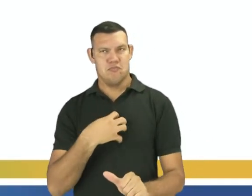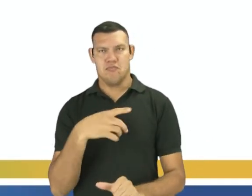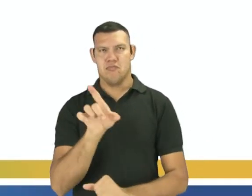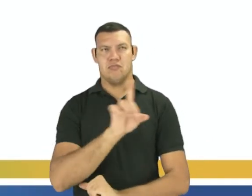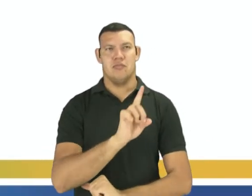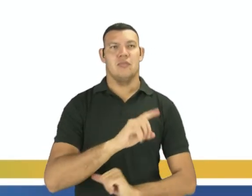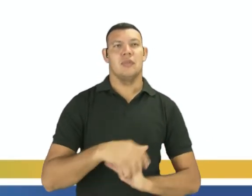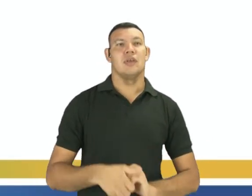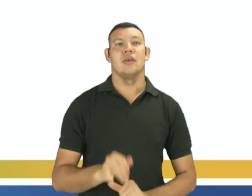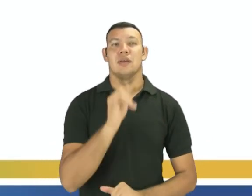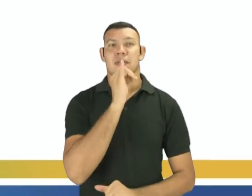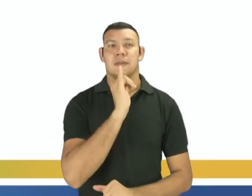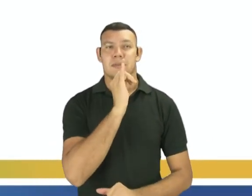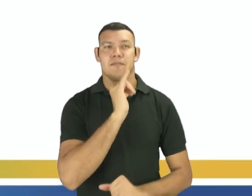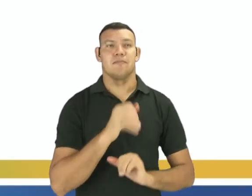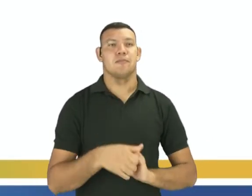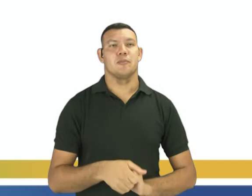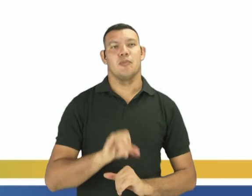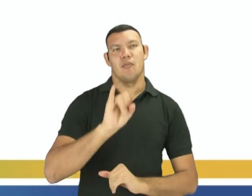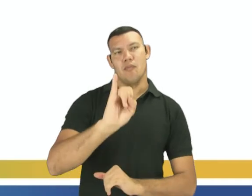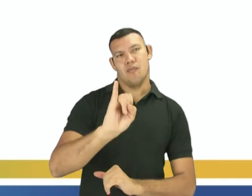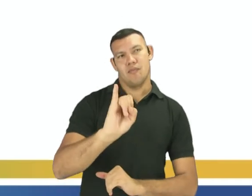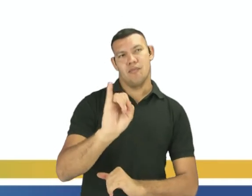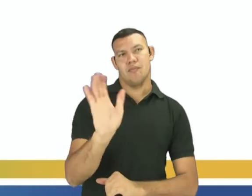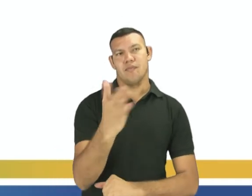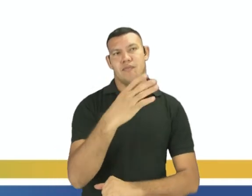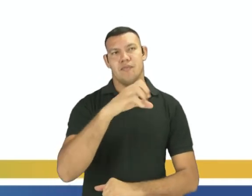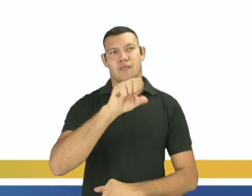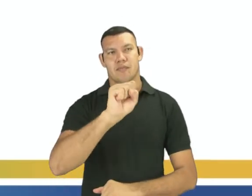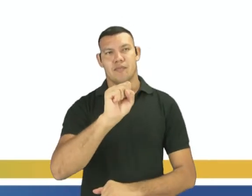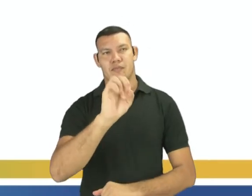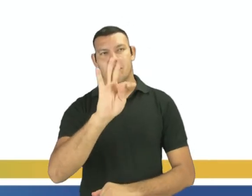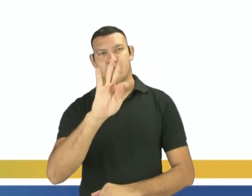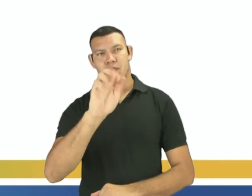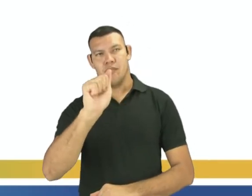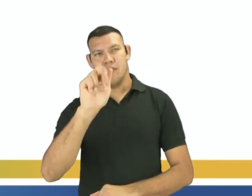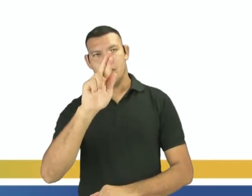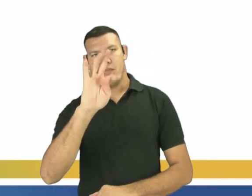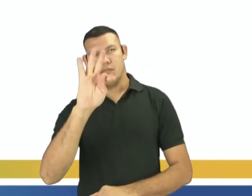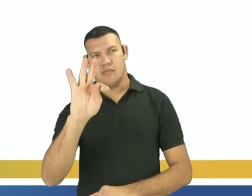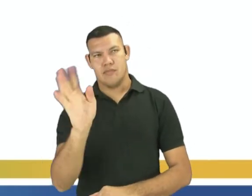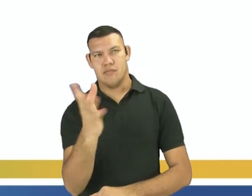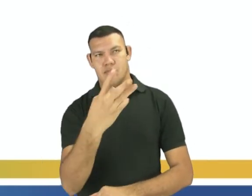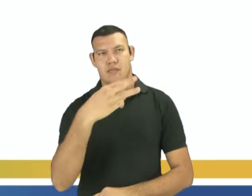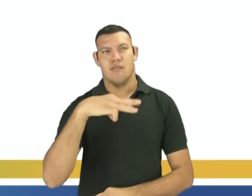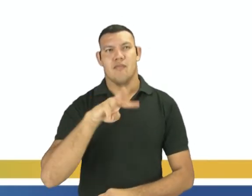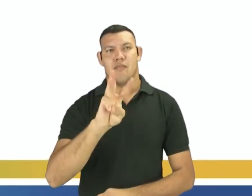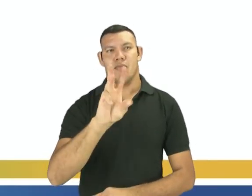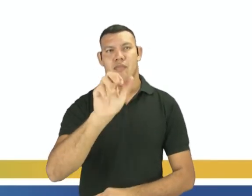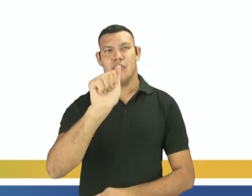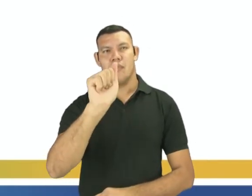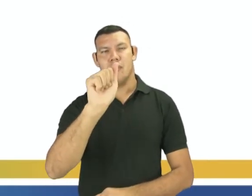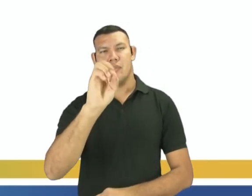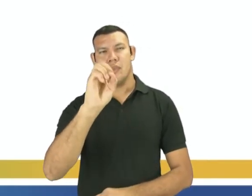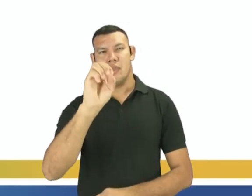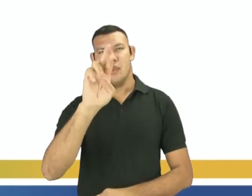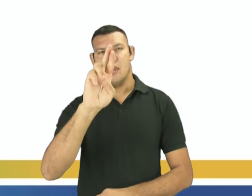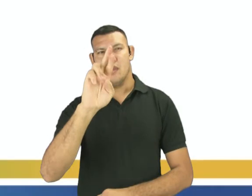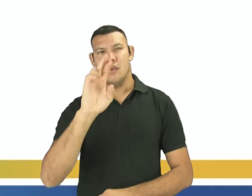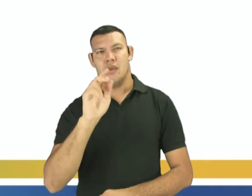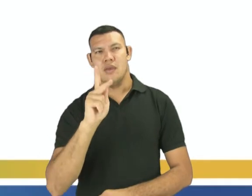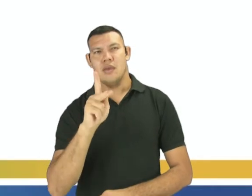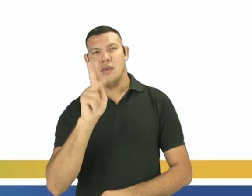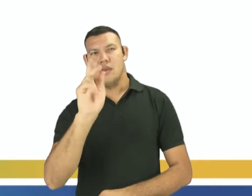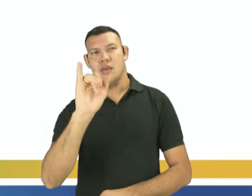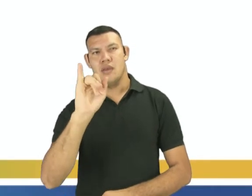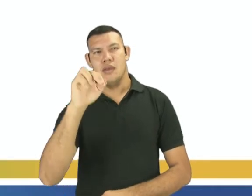faz, working ou to work. O sentido vai ser o mesmo e pode ser usado tanto no gerúndio quanto no infinitivo, o verbo que